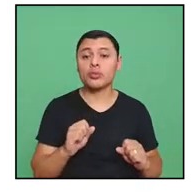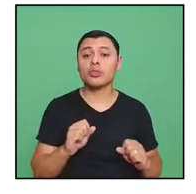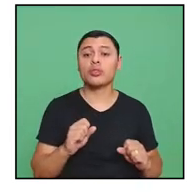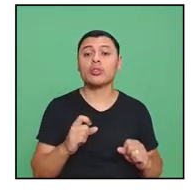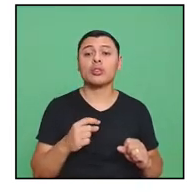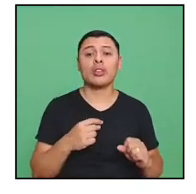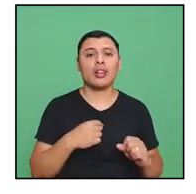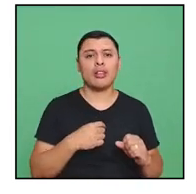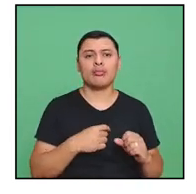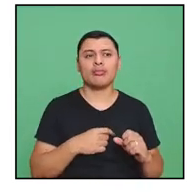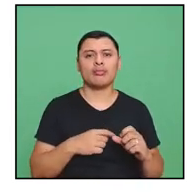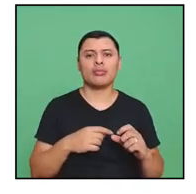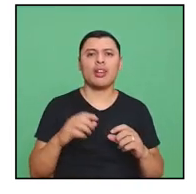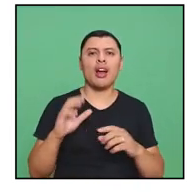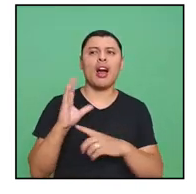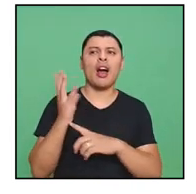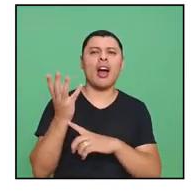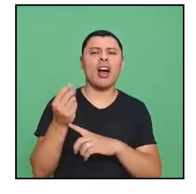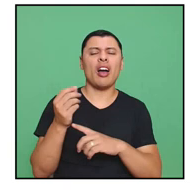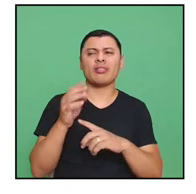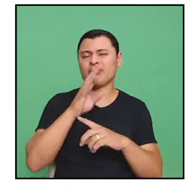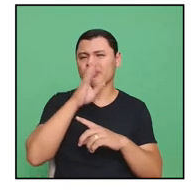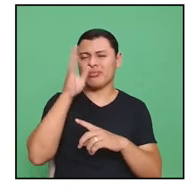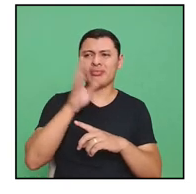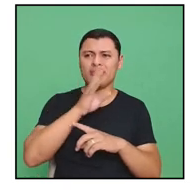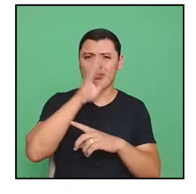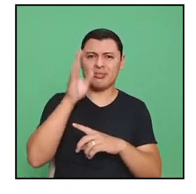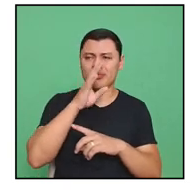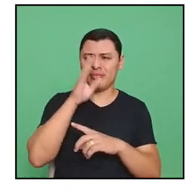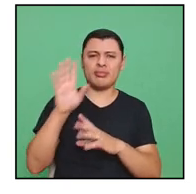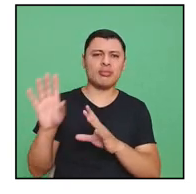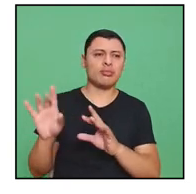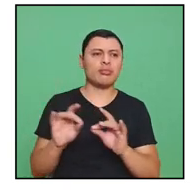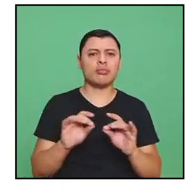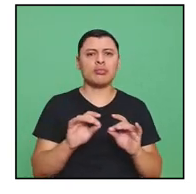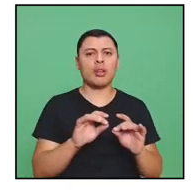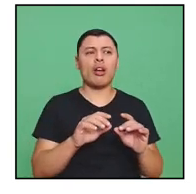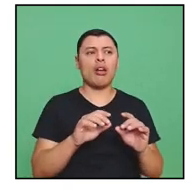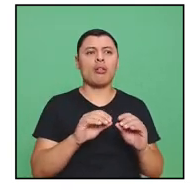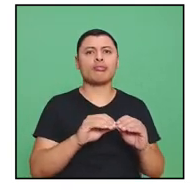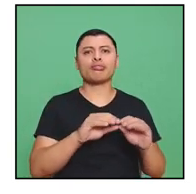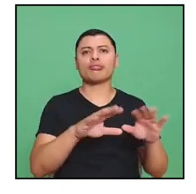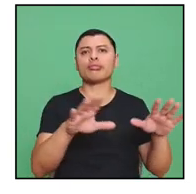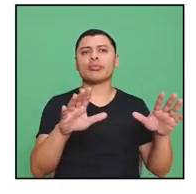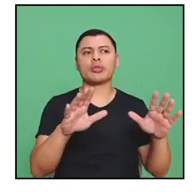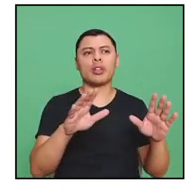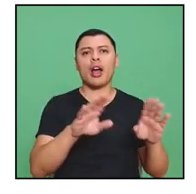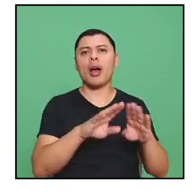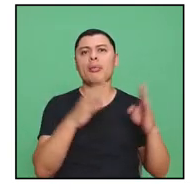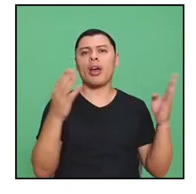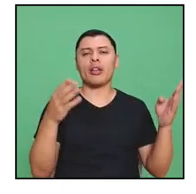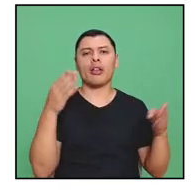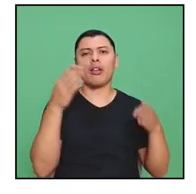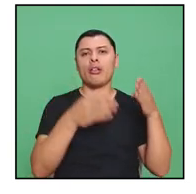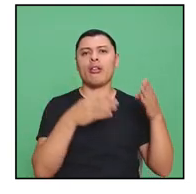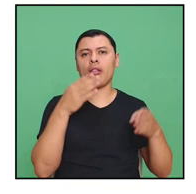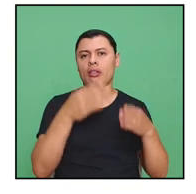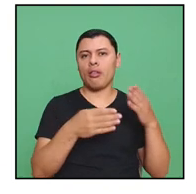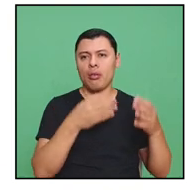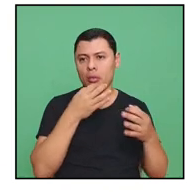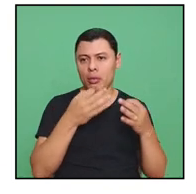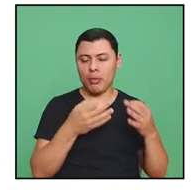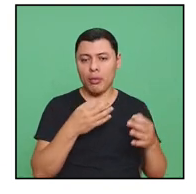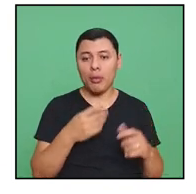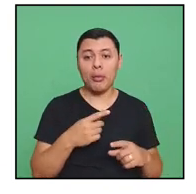tosqueiras do sistema de arte tradicional numa coisa que é extremamente aberta à colaboração, né? Então, assim, quando